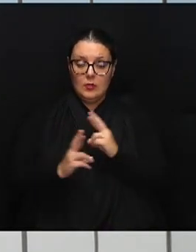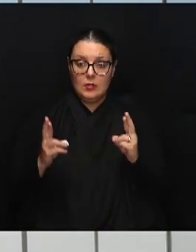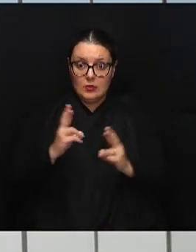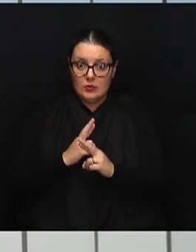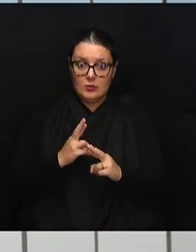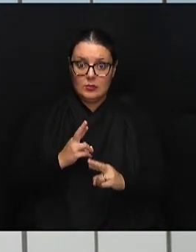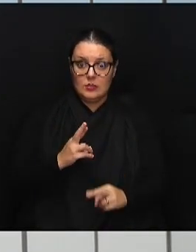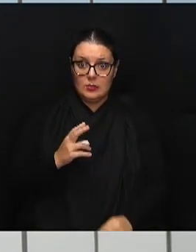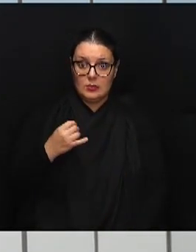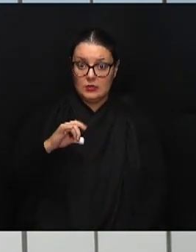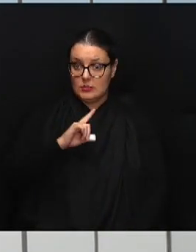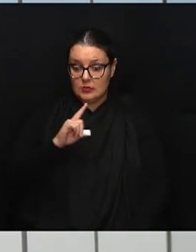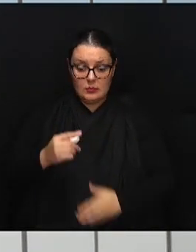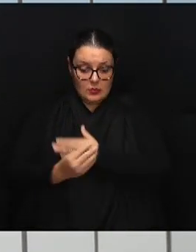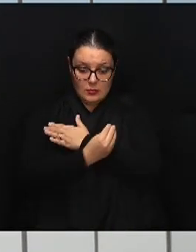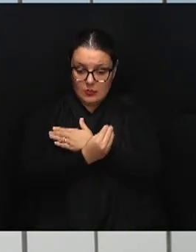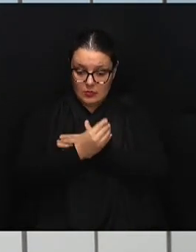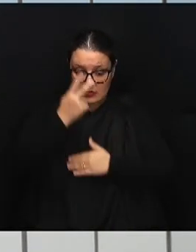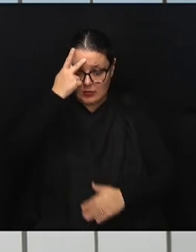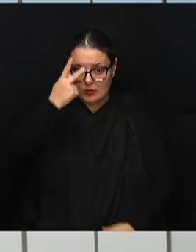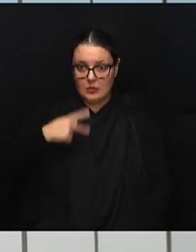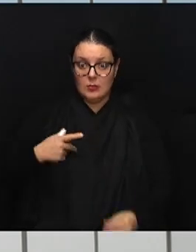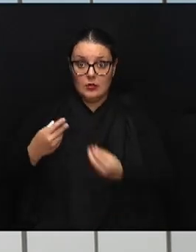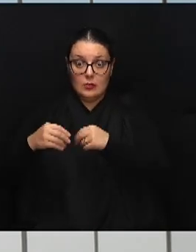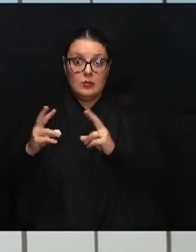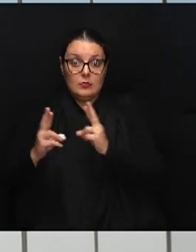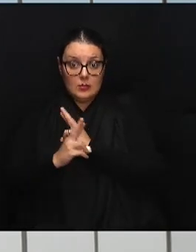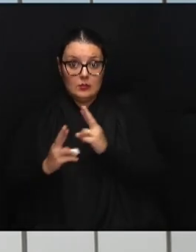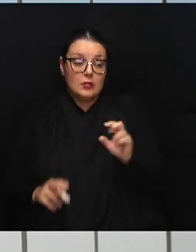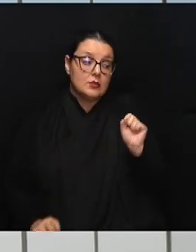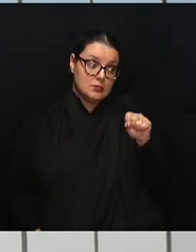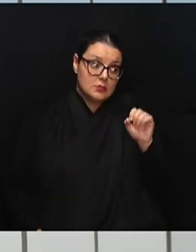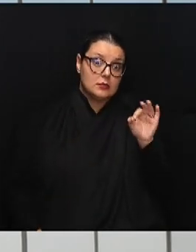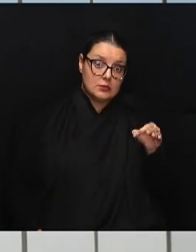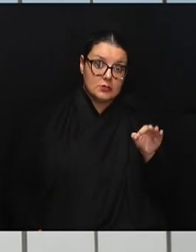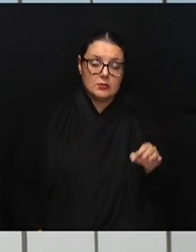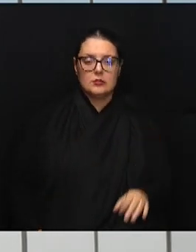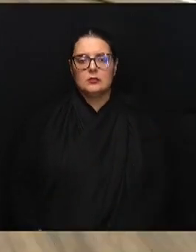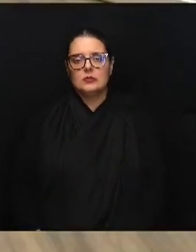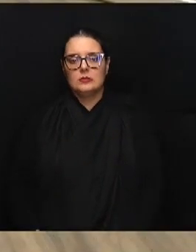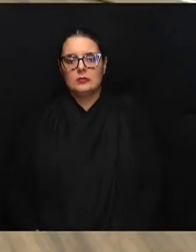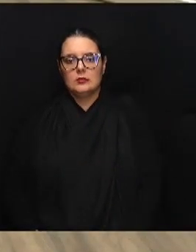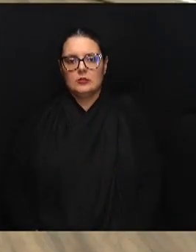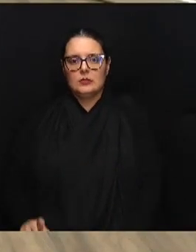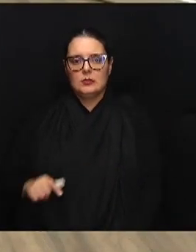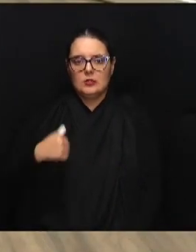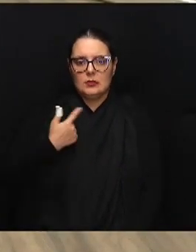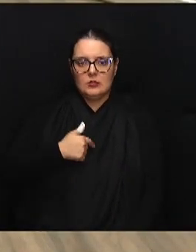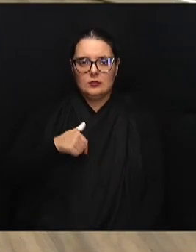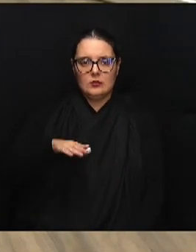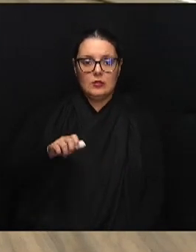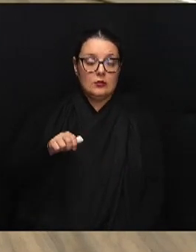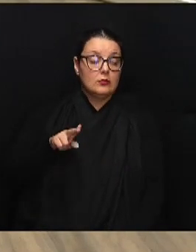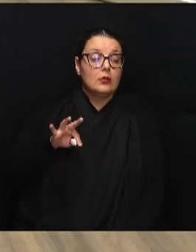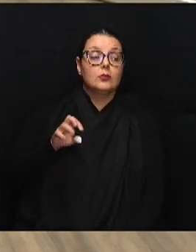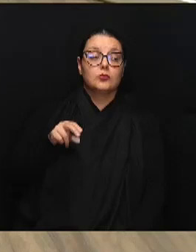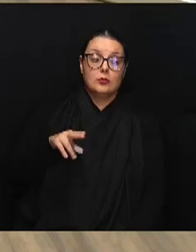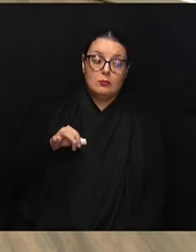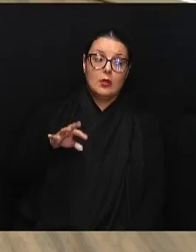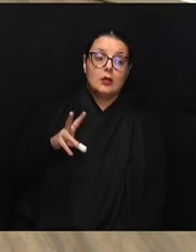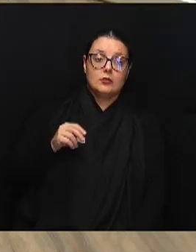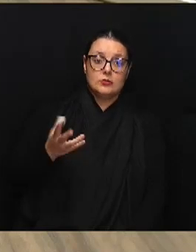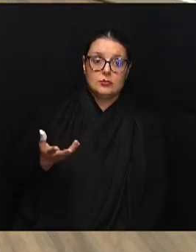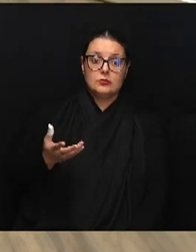eu não cuido de mim mesmo, eu prejudico a relação. Sem dúvida. Né? E assim, a gente vai muito no automático, né? Vai